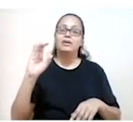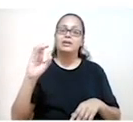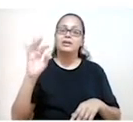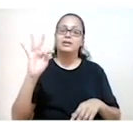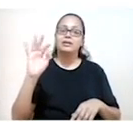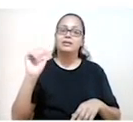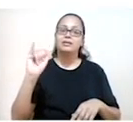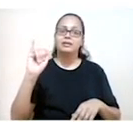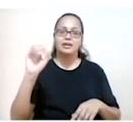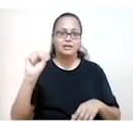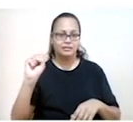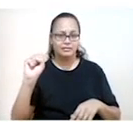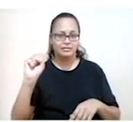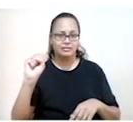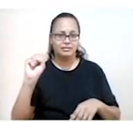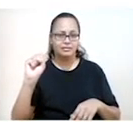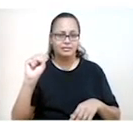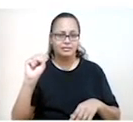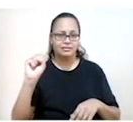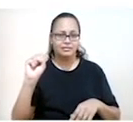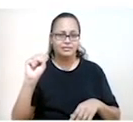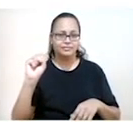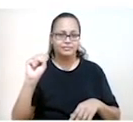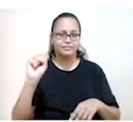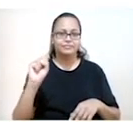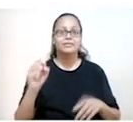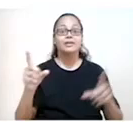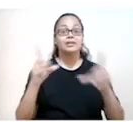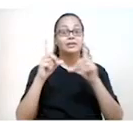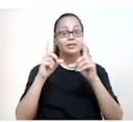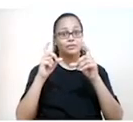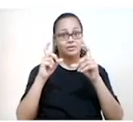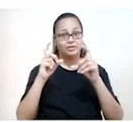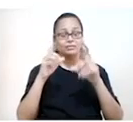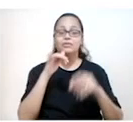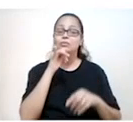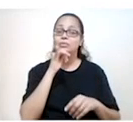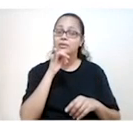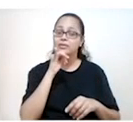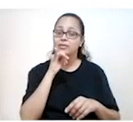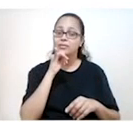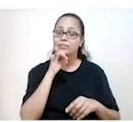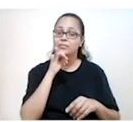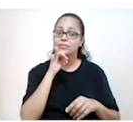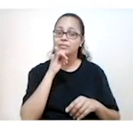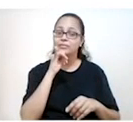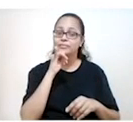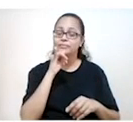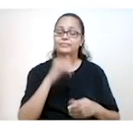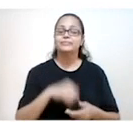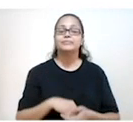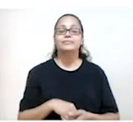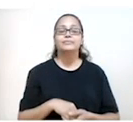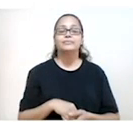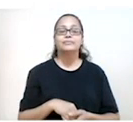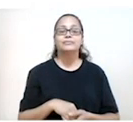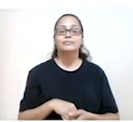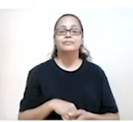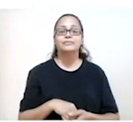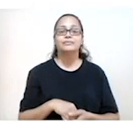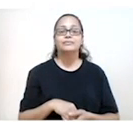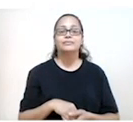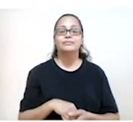Os fractais são essas imagens aqui, né? Por exemplo, as imagens aqui. Os fractais